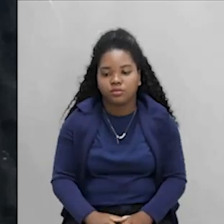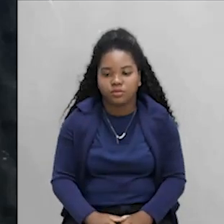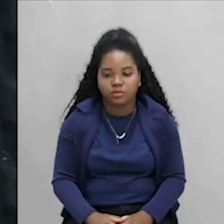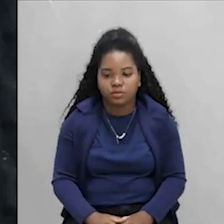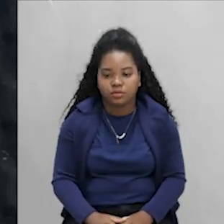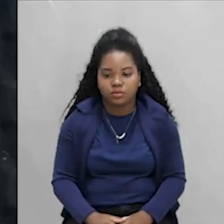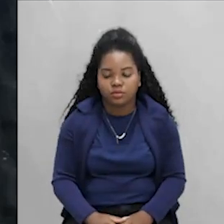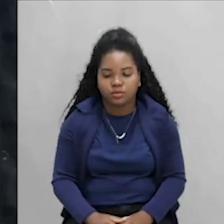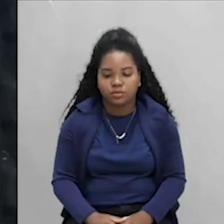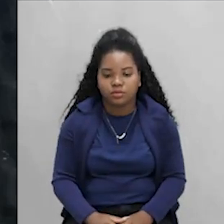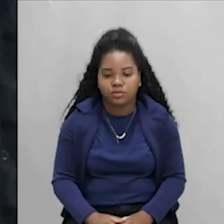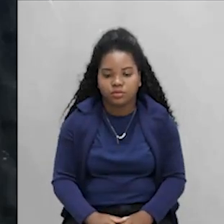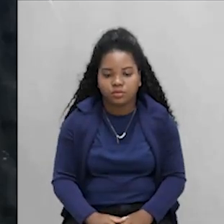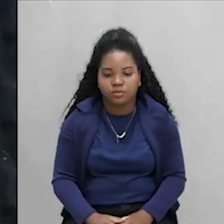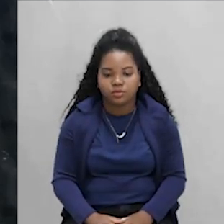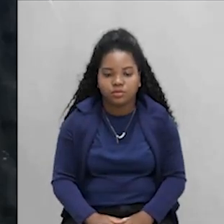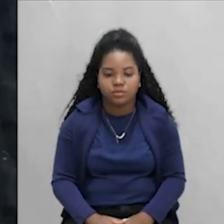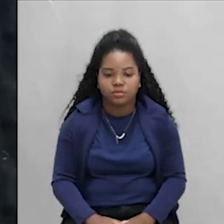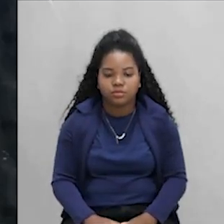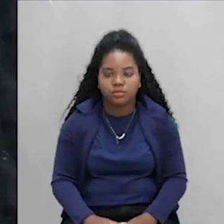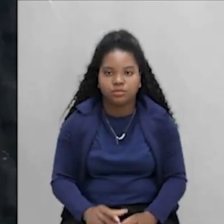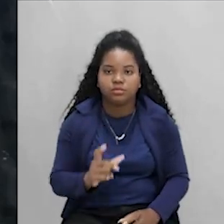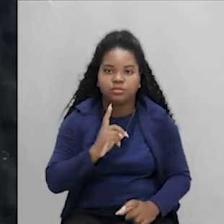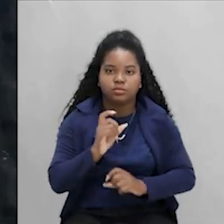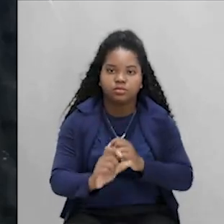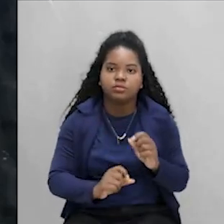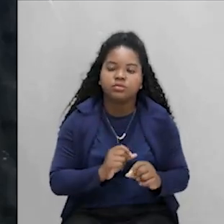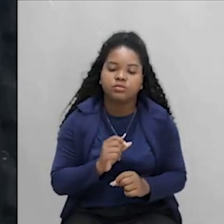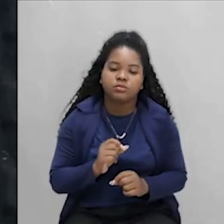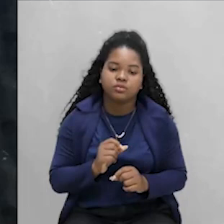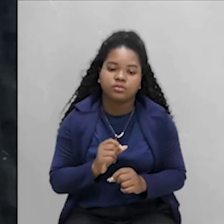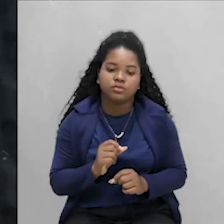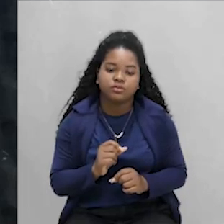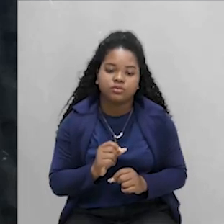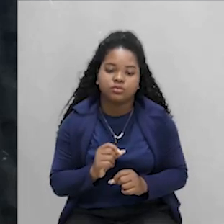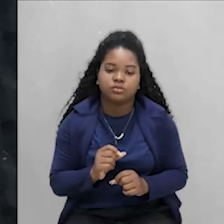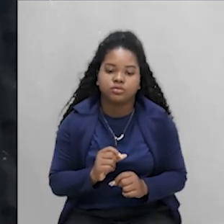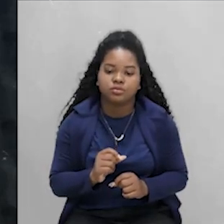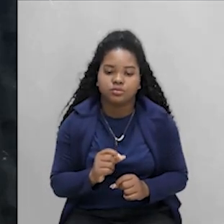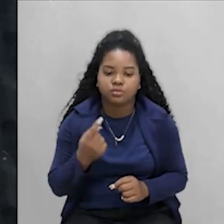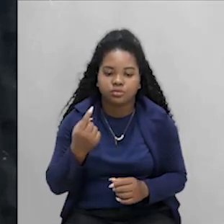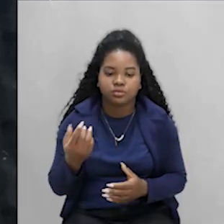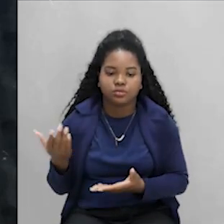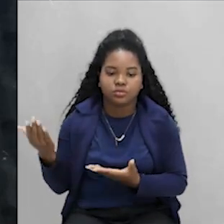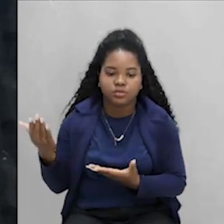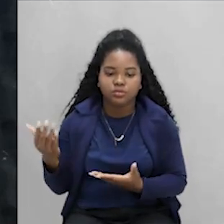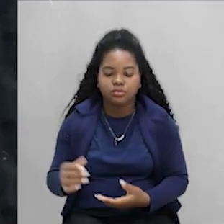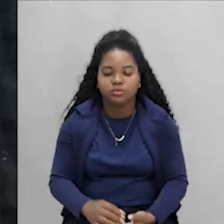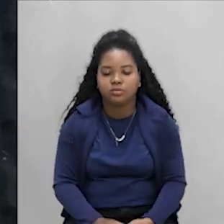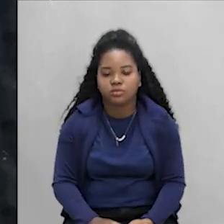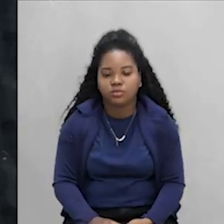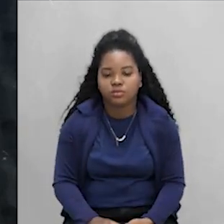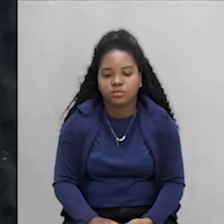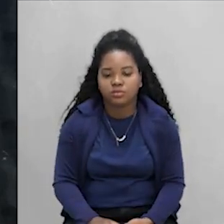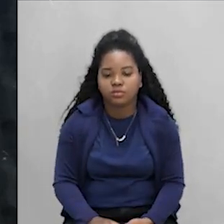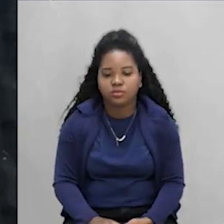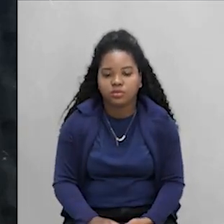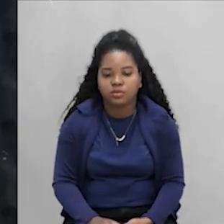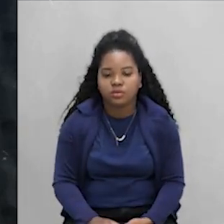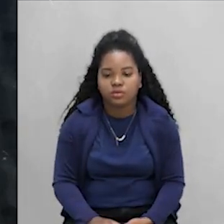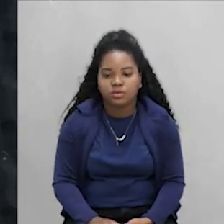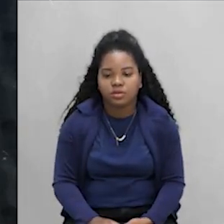genericamente vamos ter esse esse esquema aqui ó o aço carboxílico ele vai interagir com o álcool Então olha só